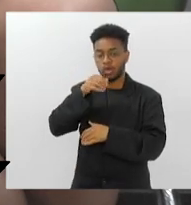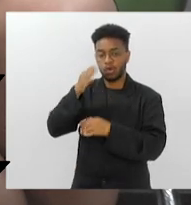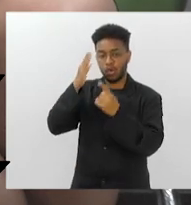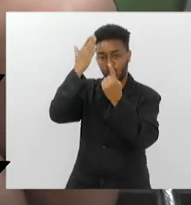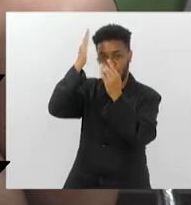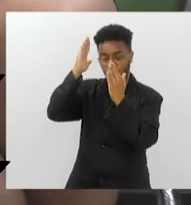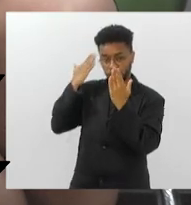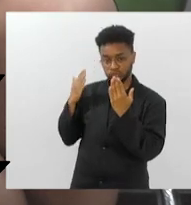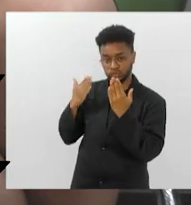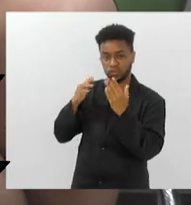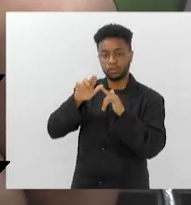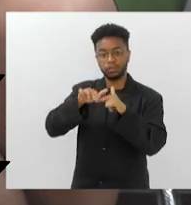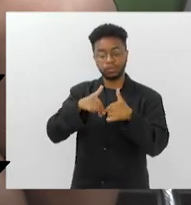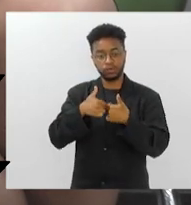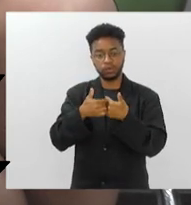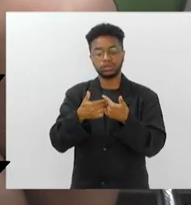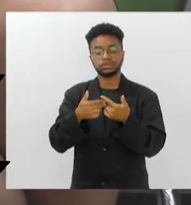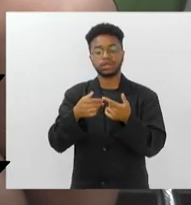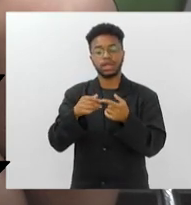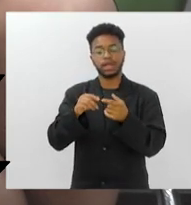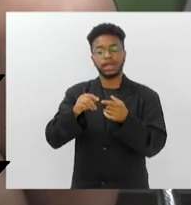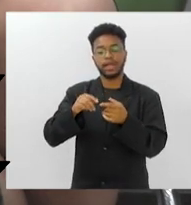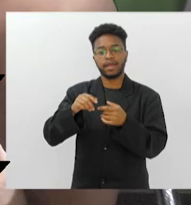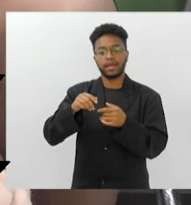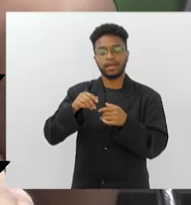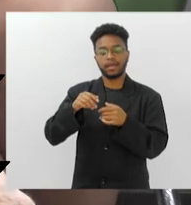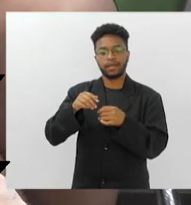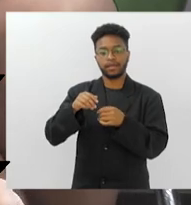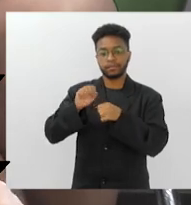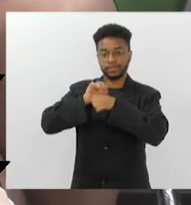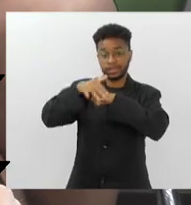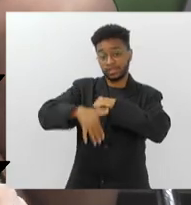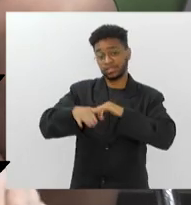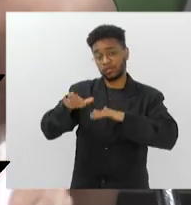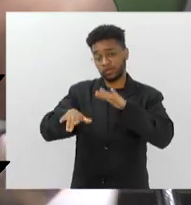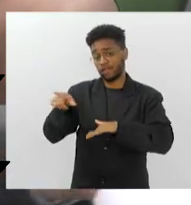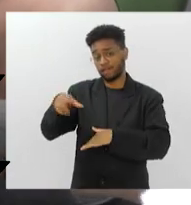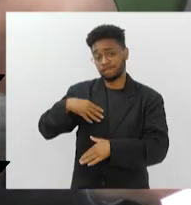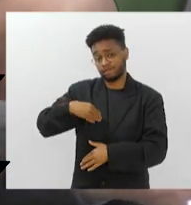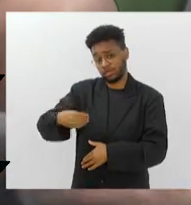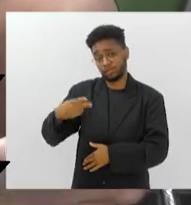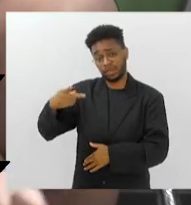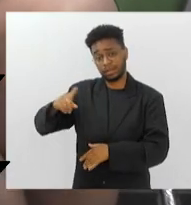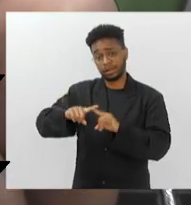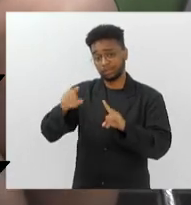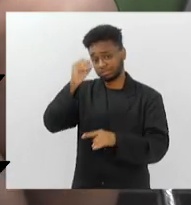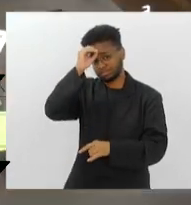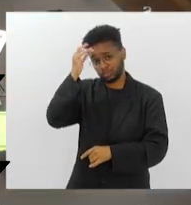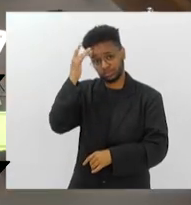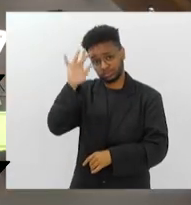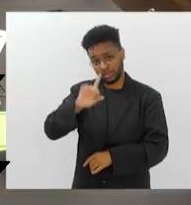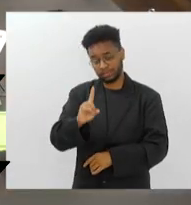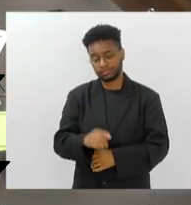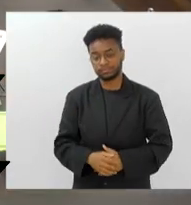cachoeiras vai ver que o nosso Vinício casolino é filho de Oxum e não sabe